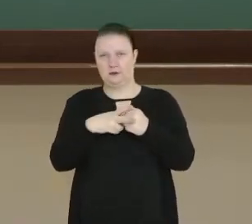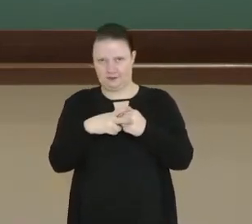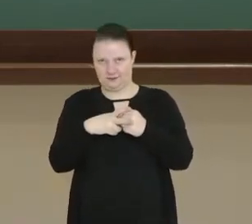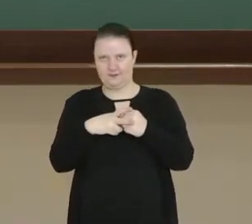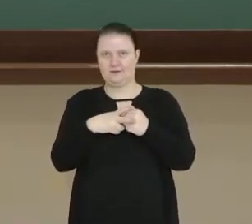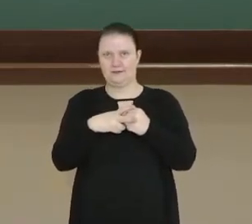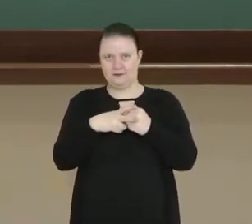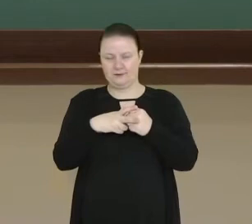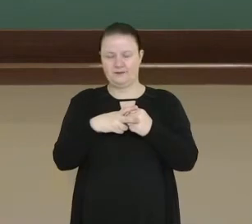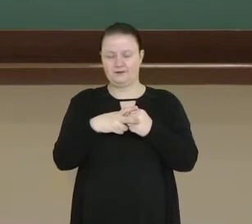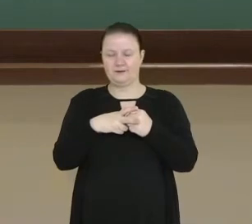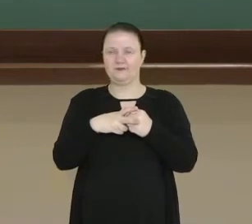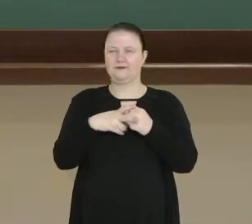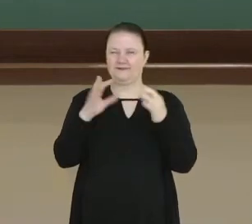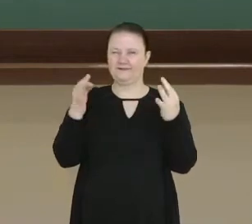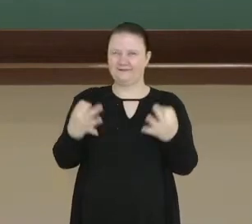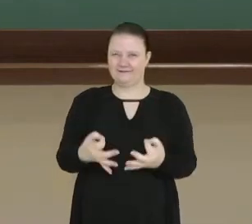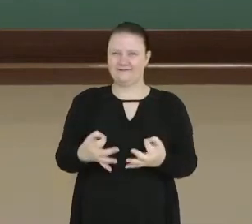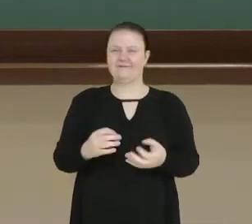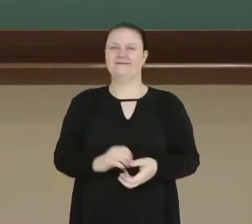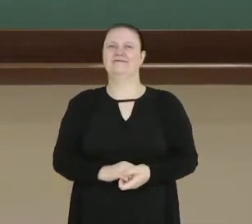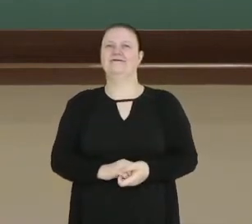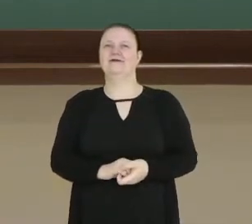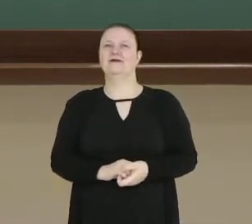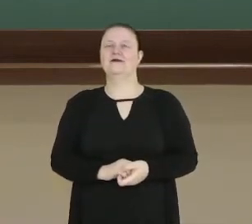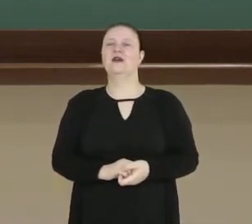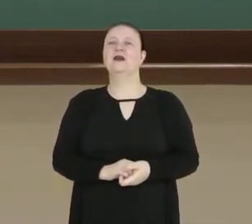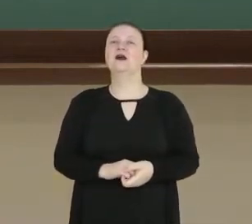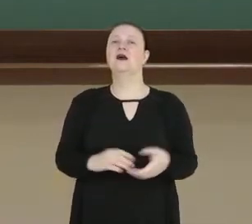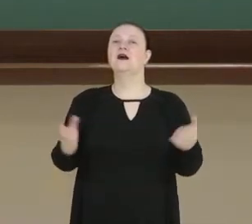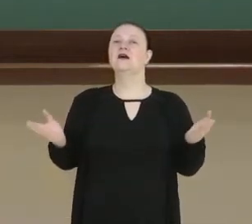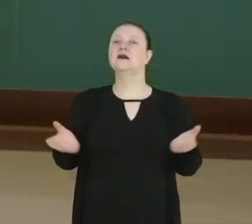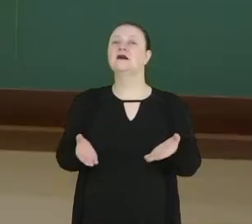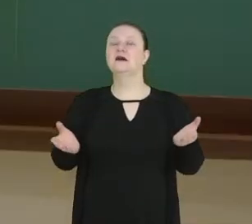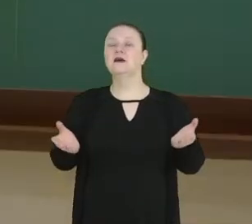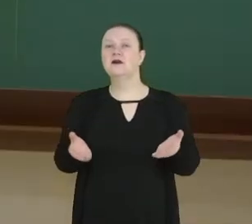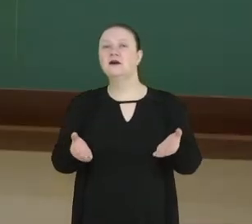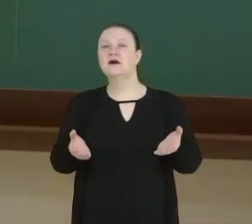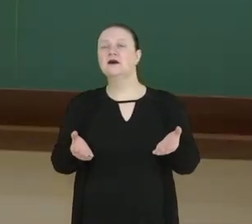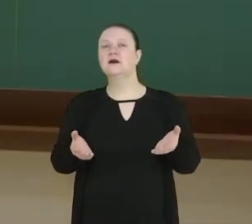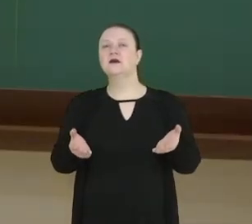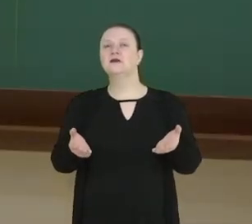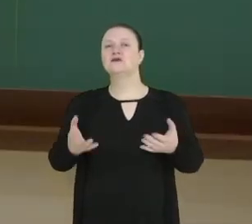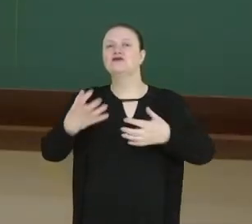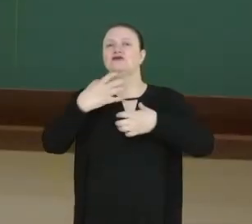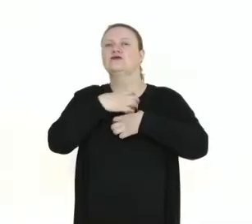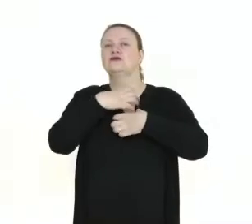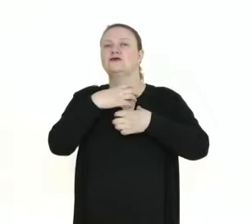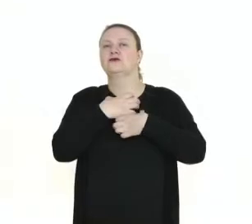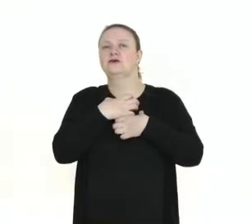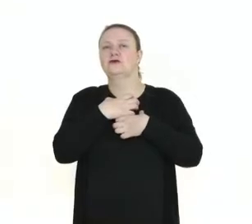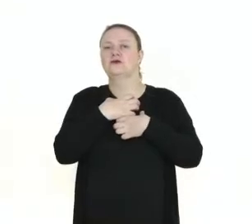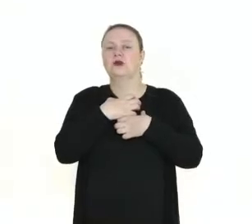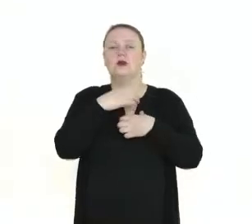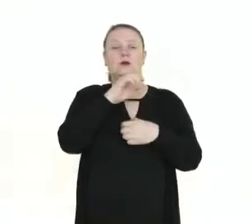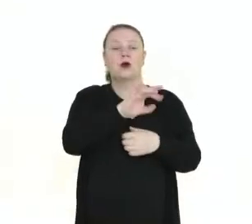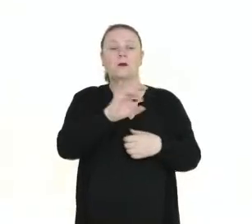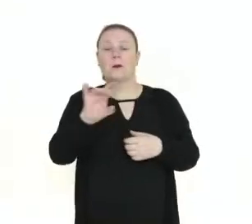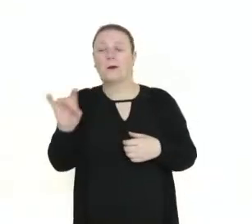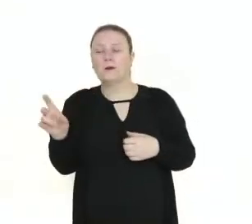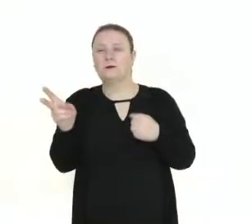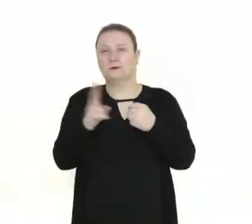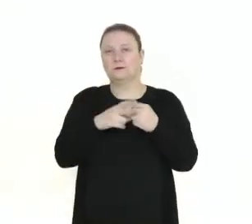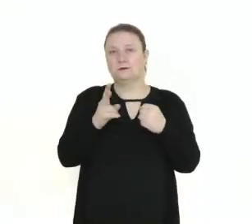verbal, certo? Perfeito, então já entendemos isso. Agora, acompanhe lá. Dessa forma, para cada verbo ou